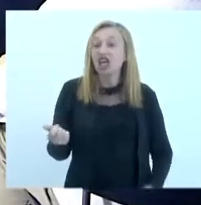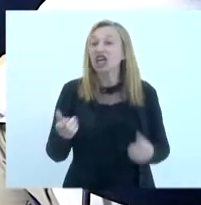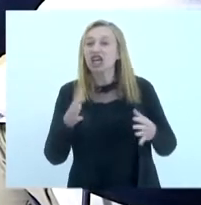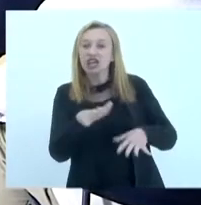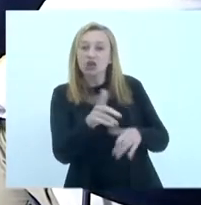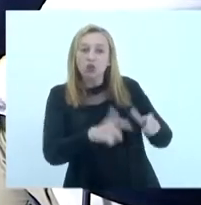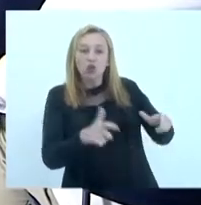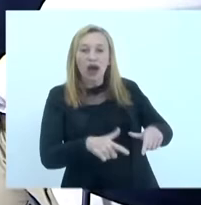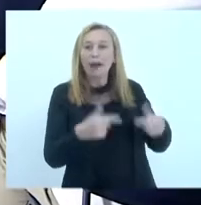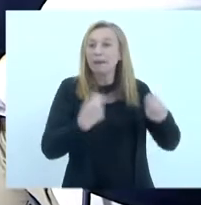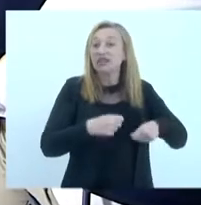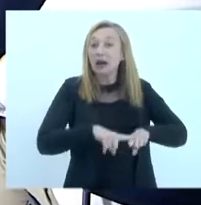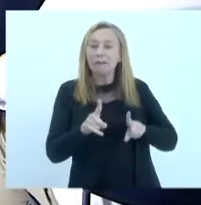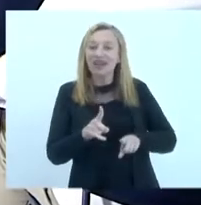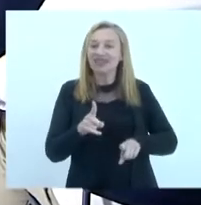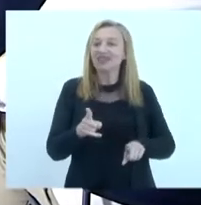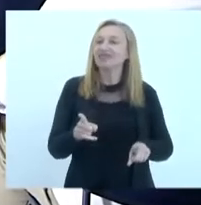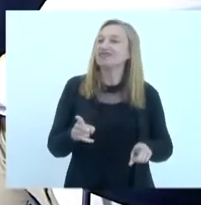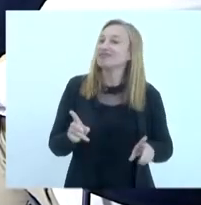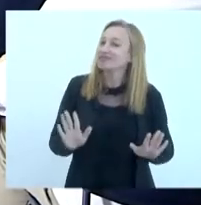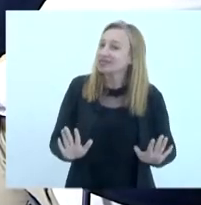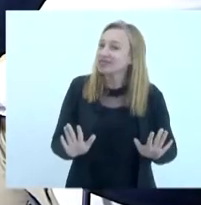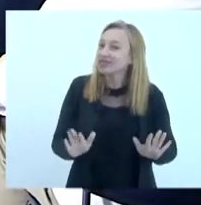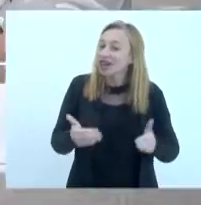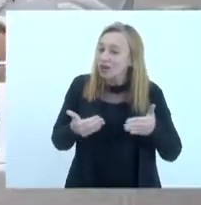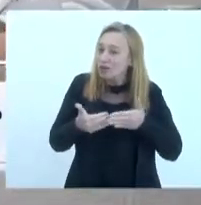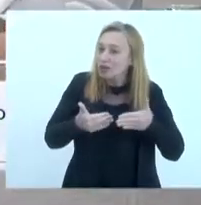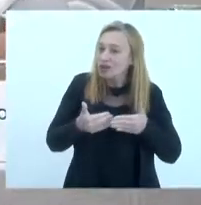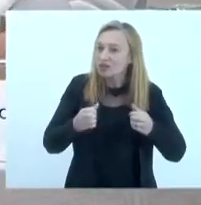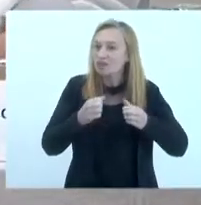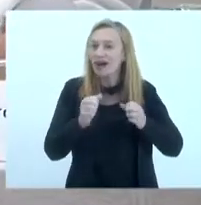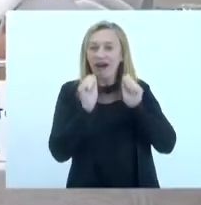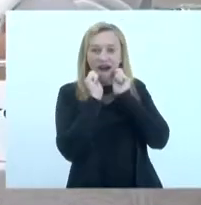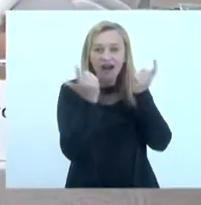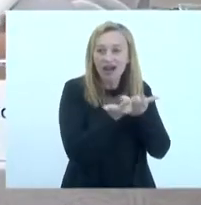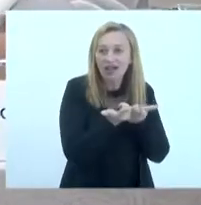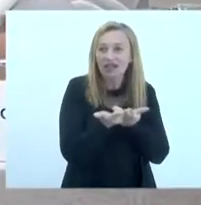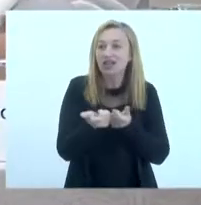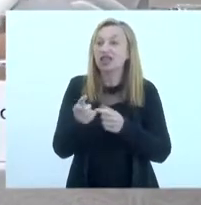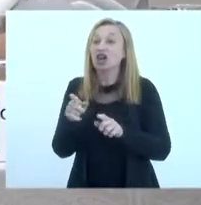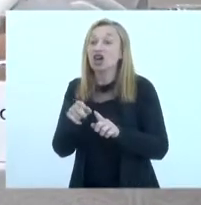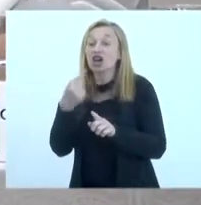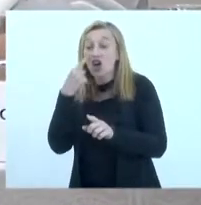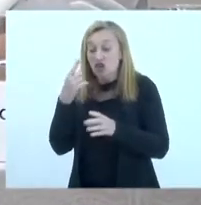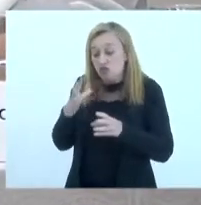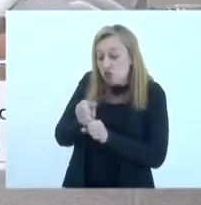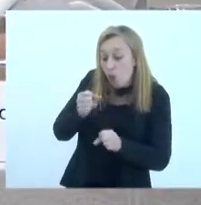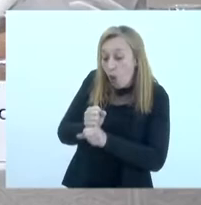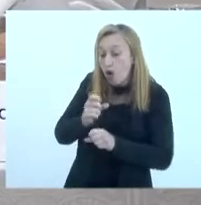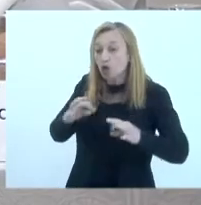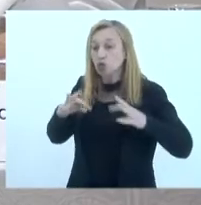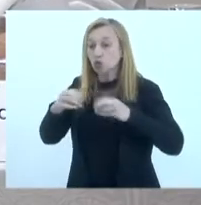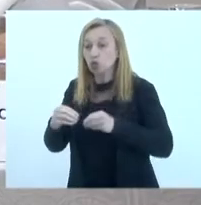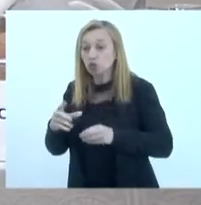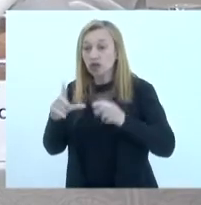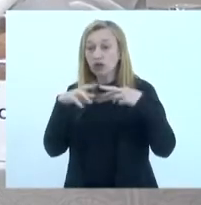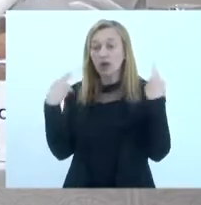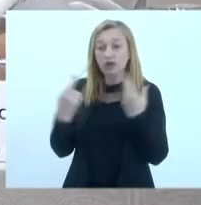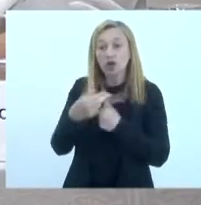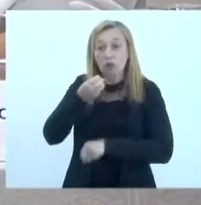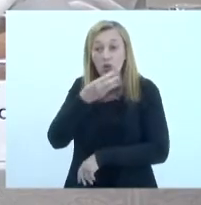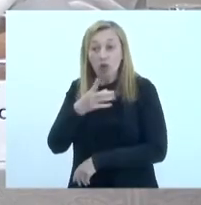região precisa. Mas, mais que isso, aproximar a Assembleia, fazer uma prestação de conta, e a gente vai ter uma reunião muito dinâmica,